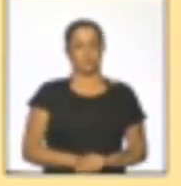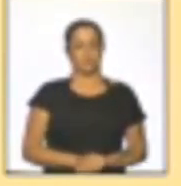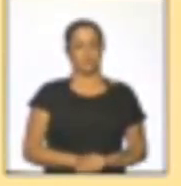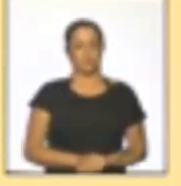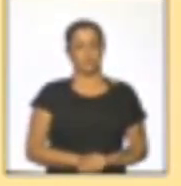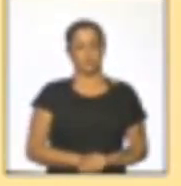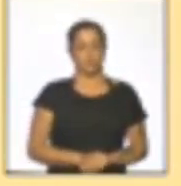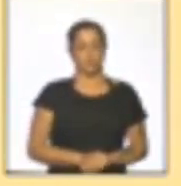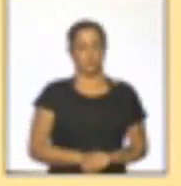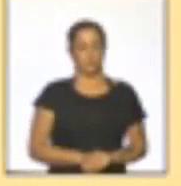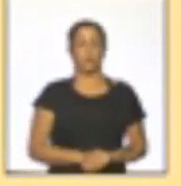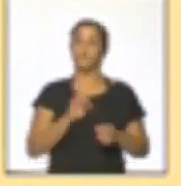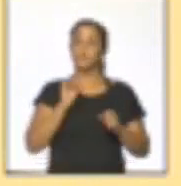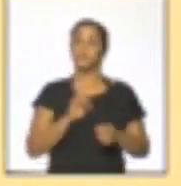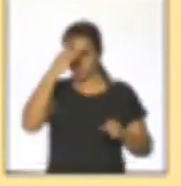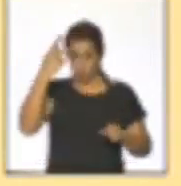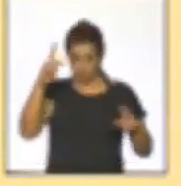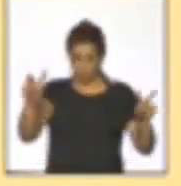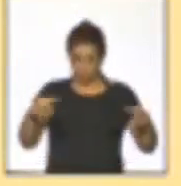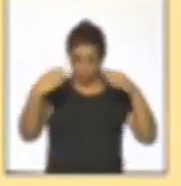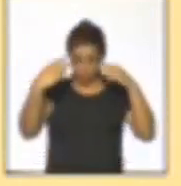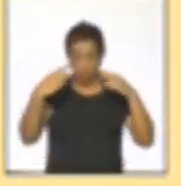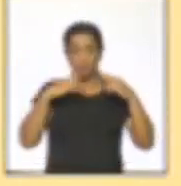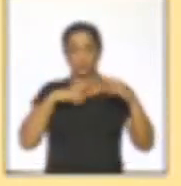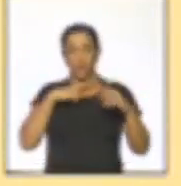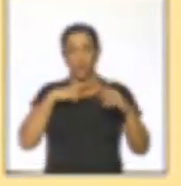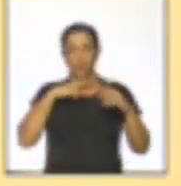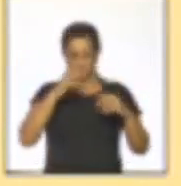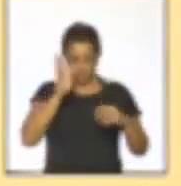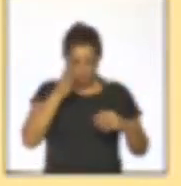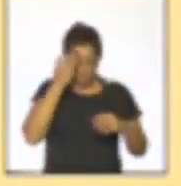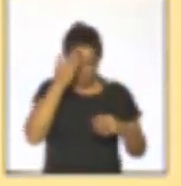Será que alguém que está assistindo aí já sabe montar cubo mágico?